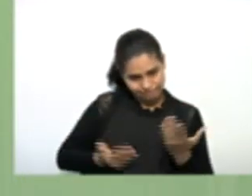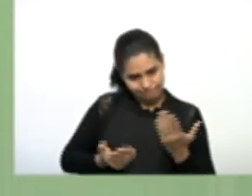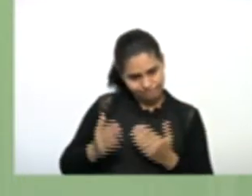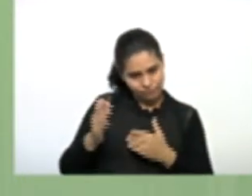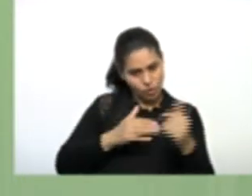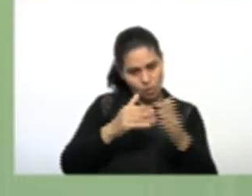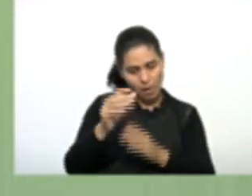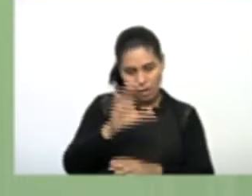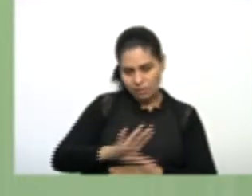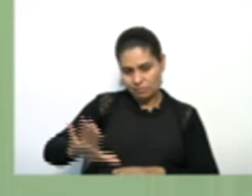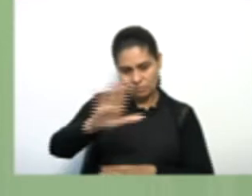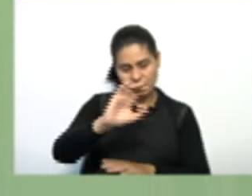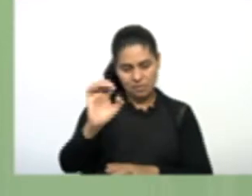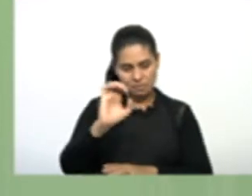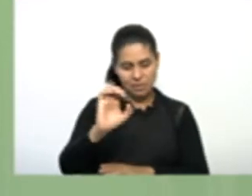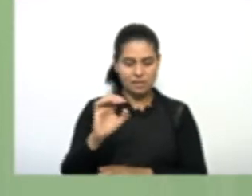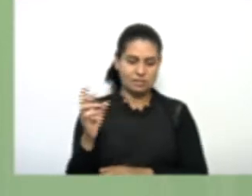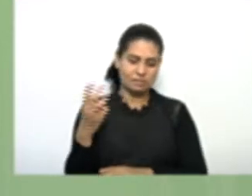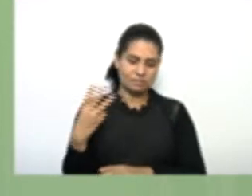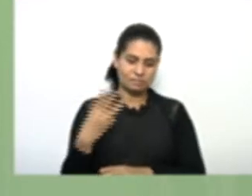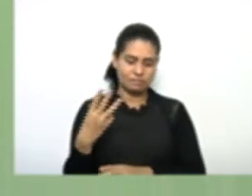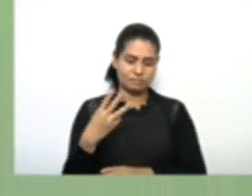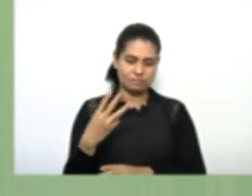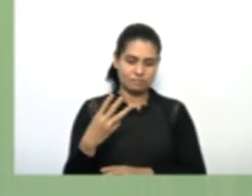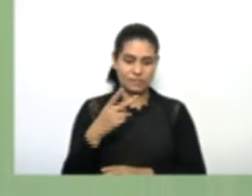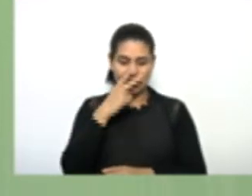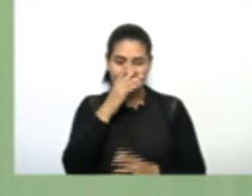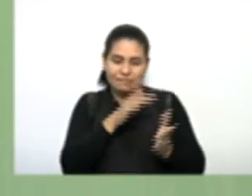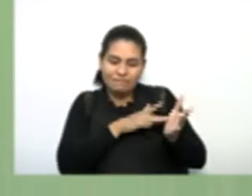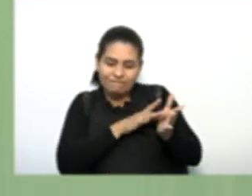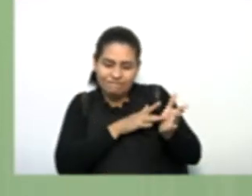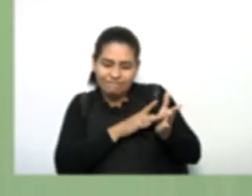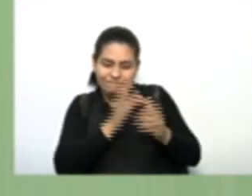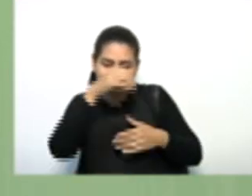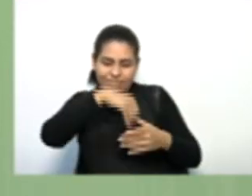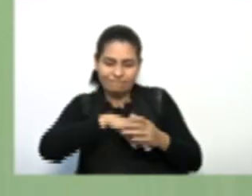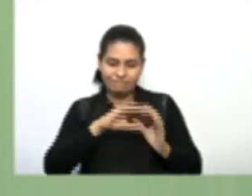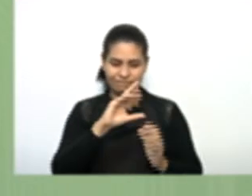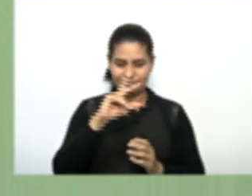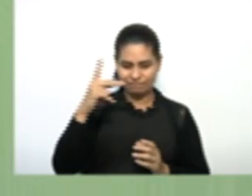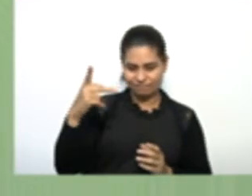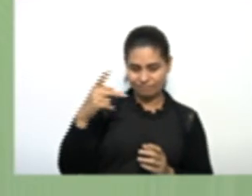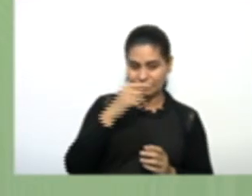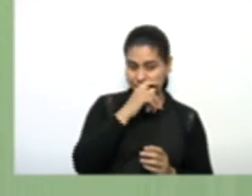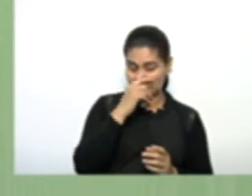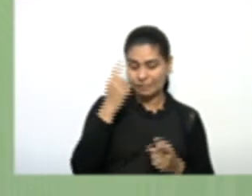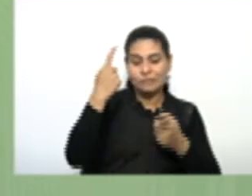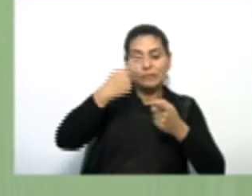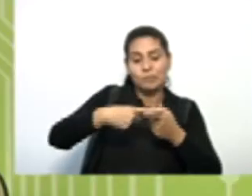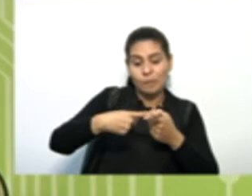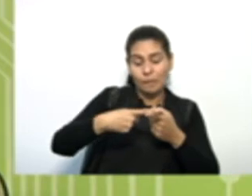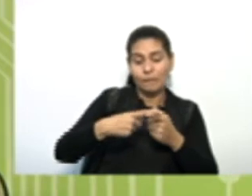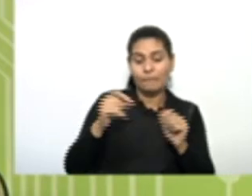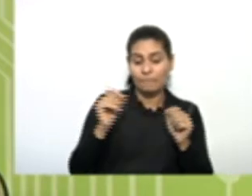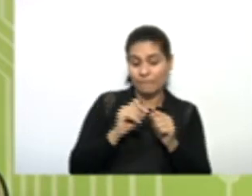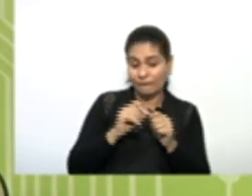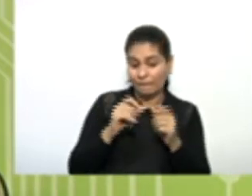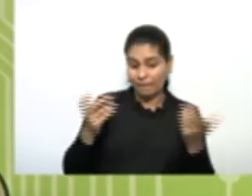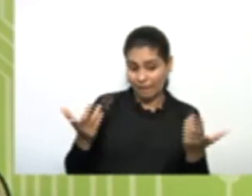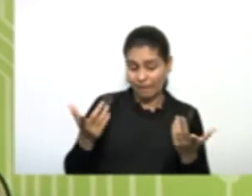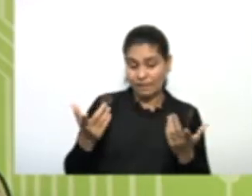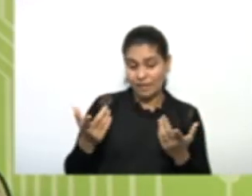de uma empresa contratante de serviço que está disfarçada de cooperativa. Porque fazer uma empresa